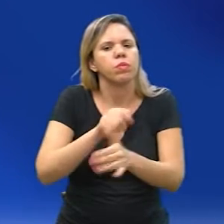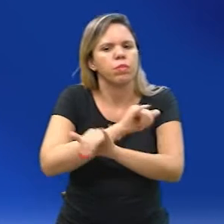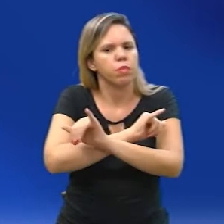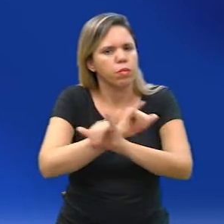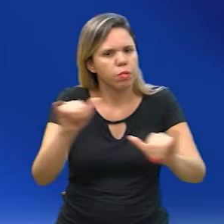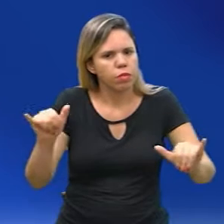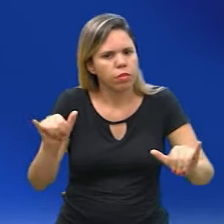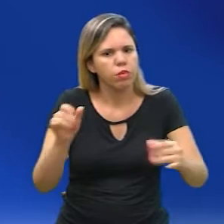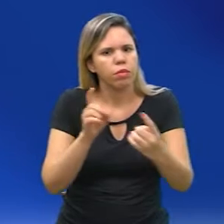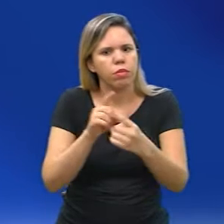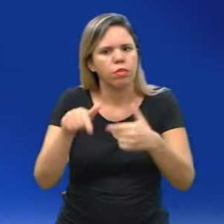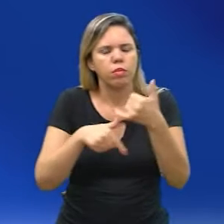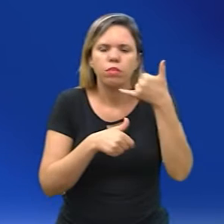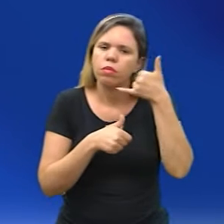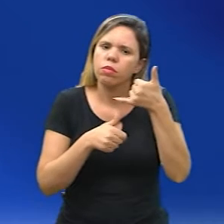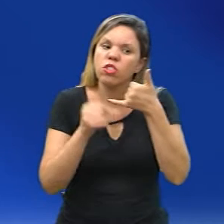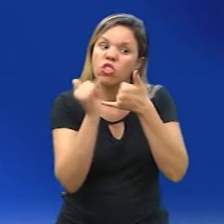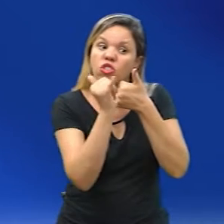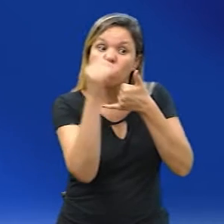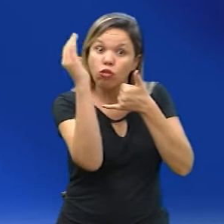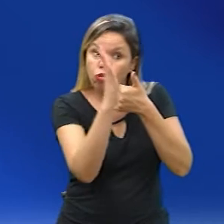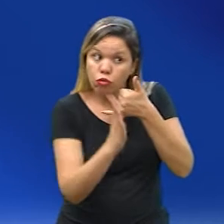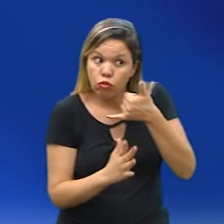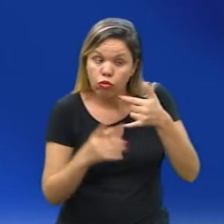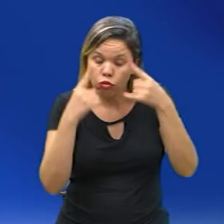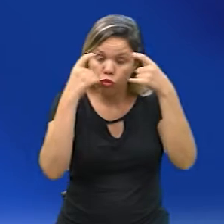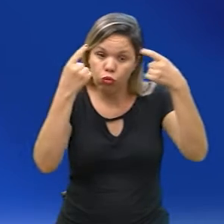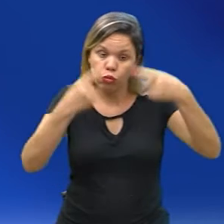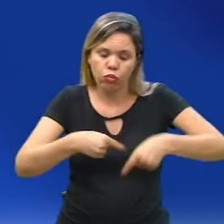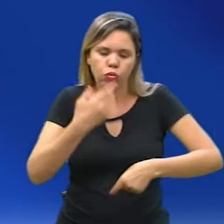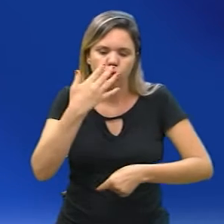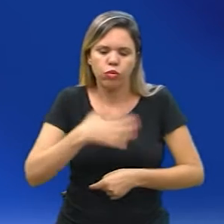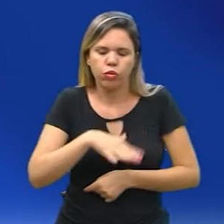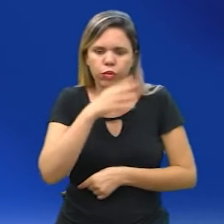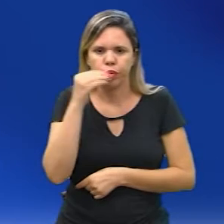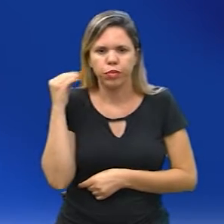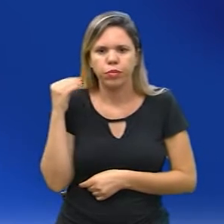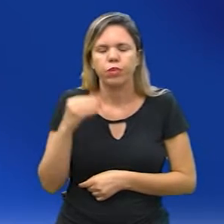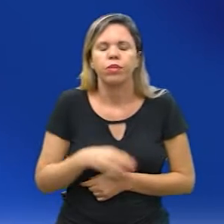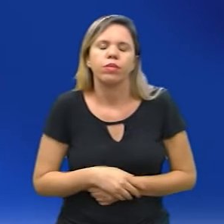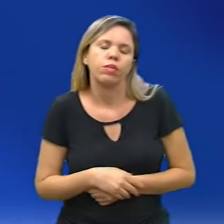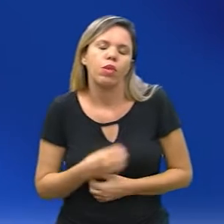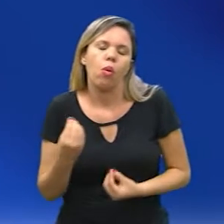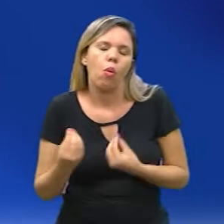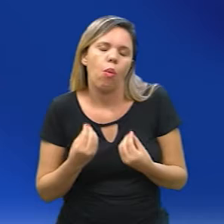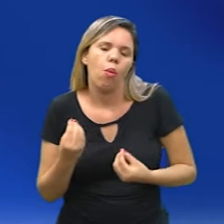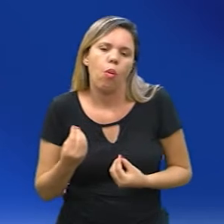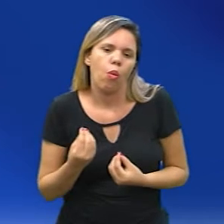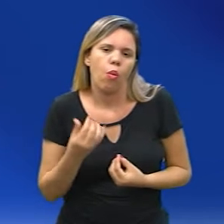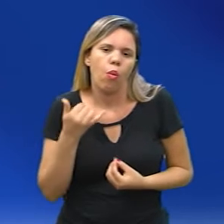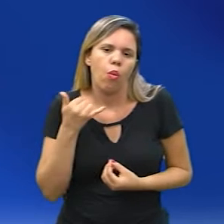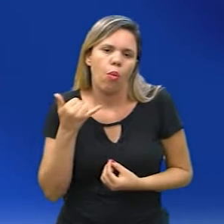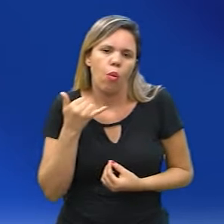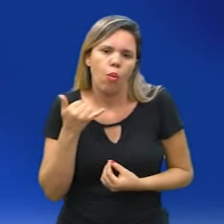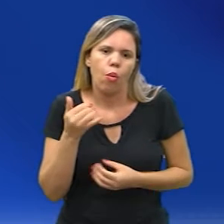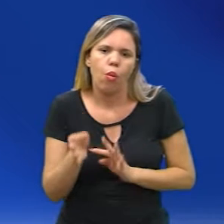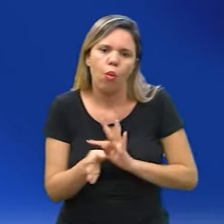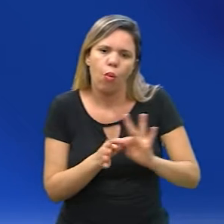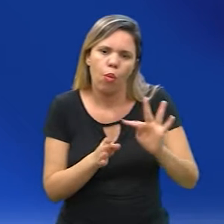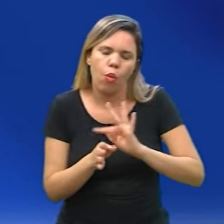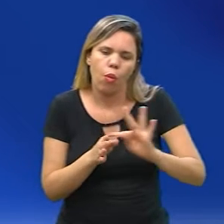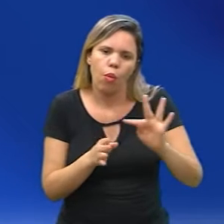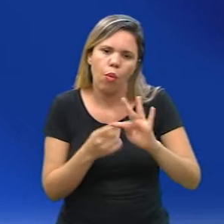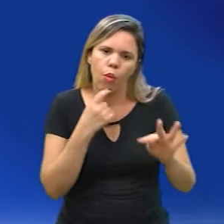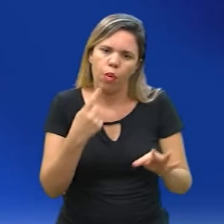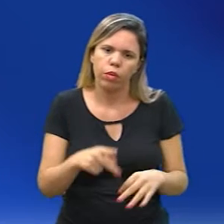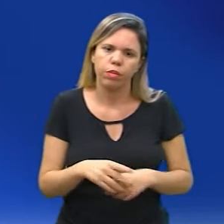para obrigar a divulgação do serviço de Disque Denúncia Nacional de Violência contra Crianças e Adolescentes, bem como do telefone